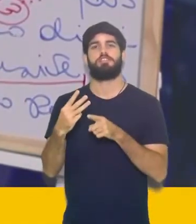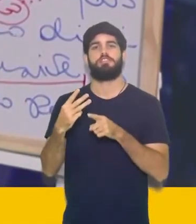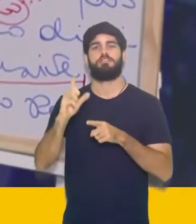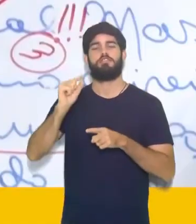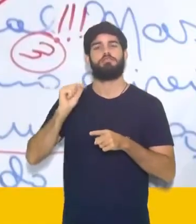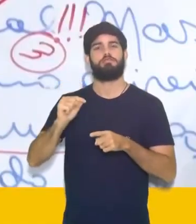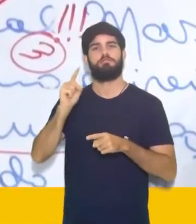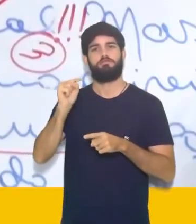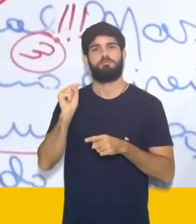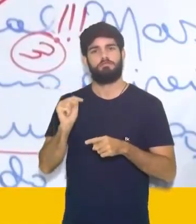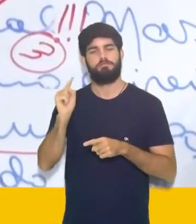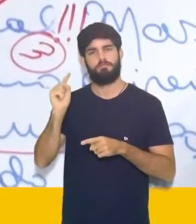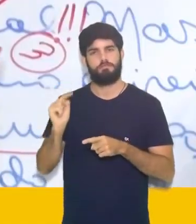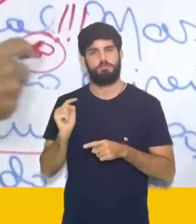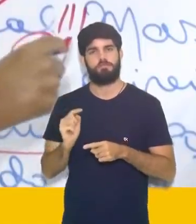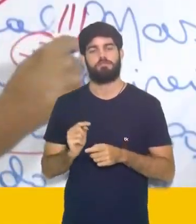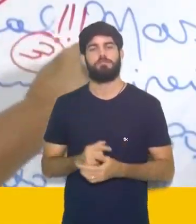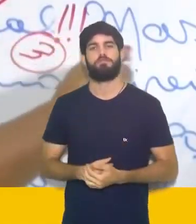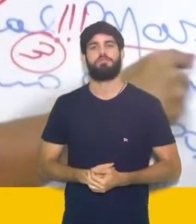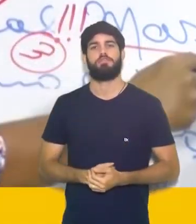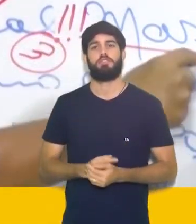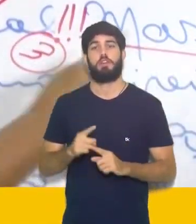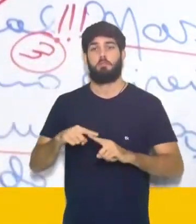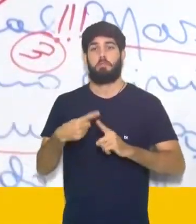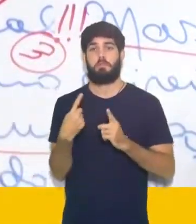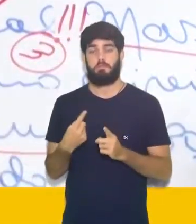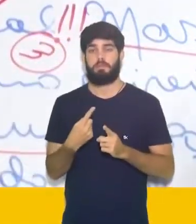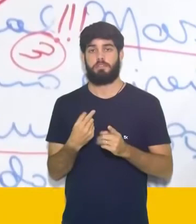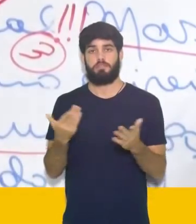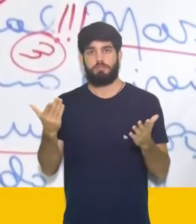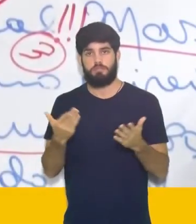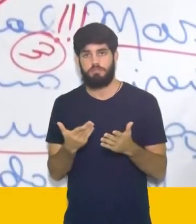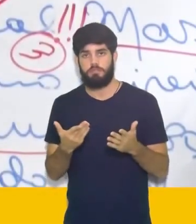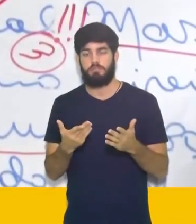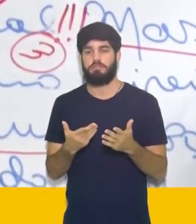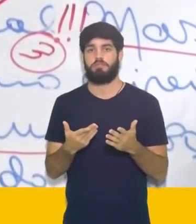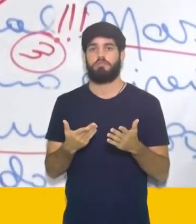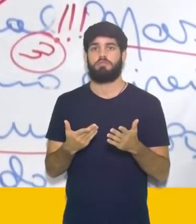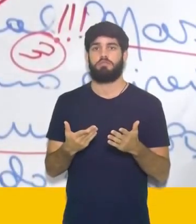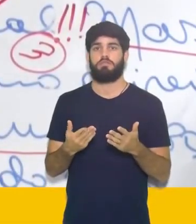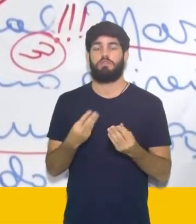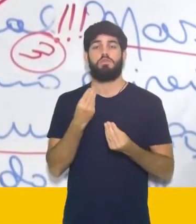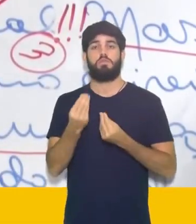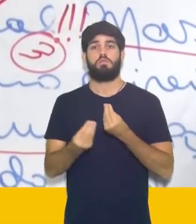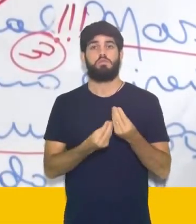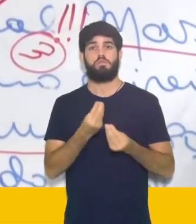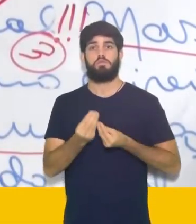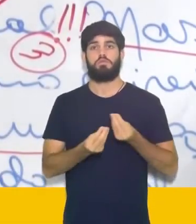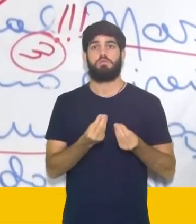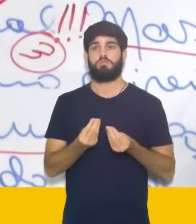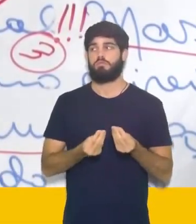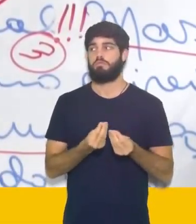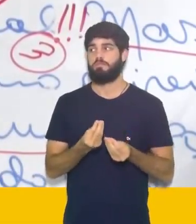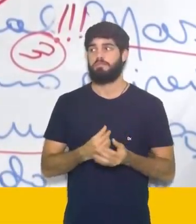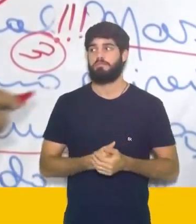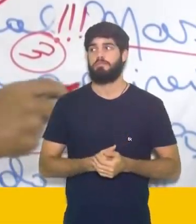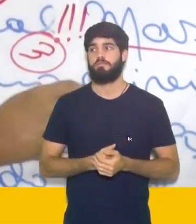eu tô indignada, fechei. Outro conector, mas hoje configura-se